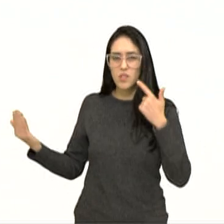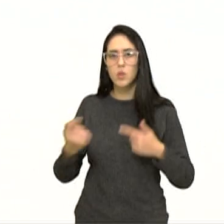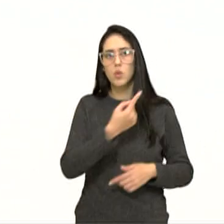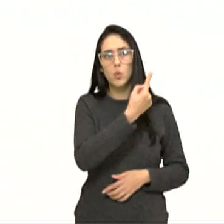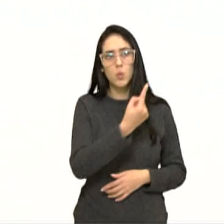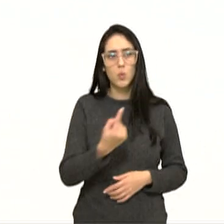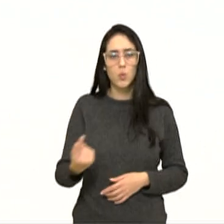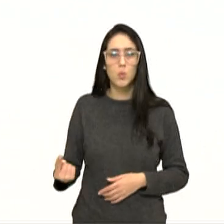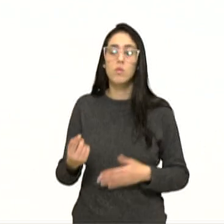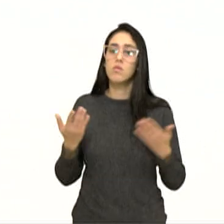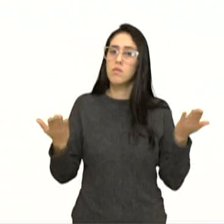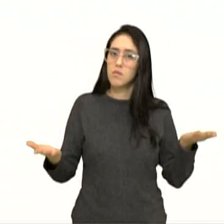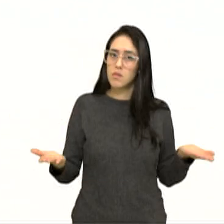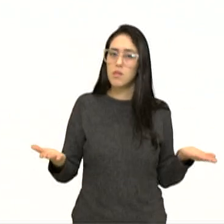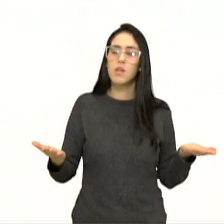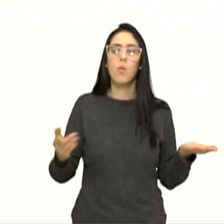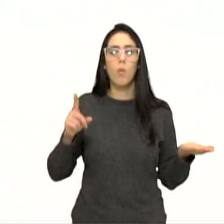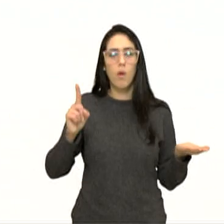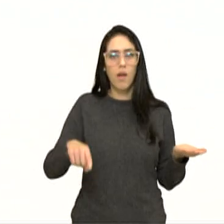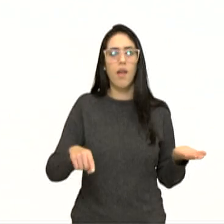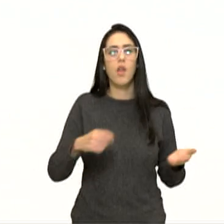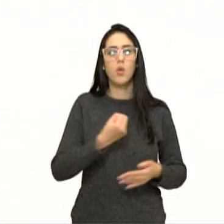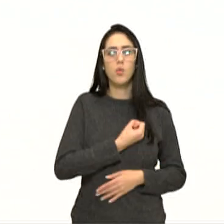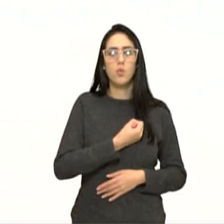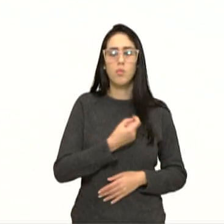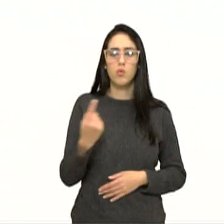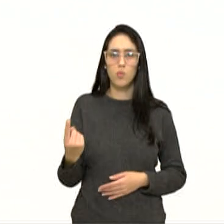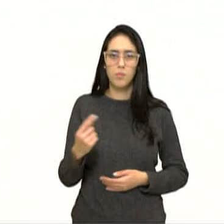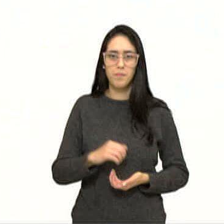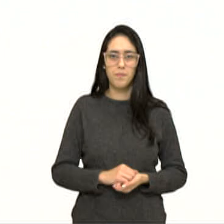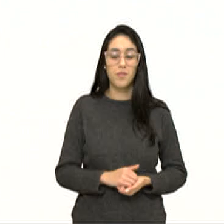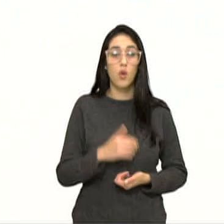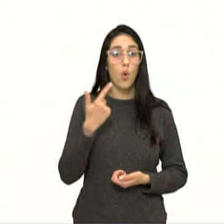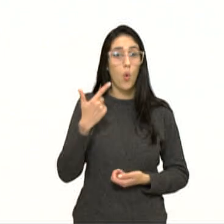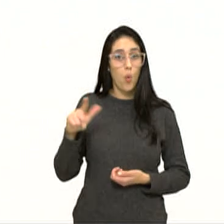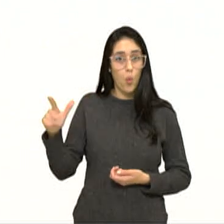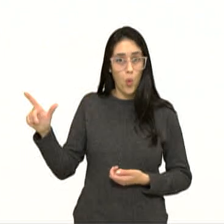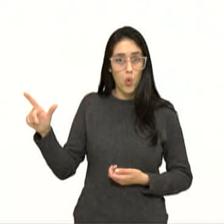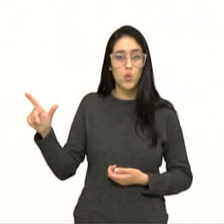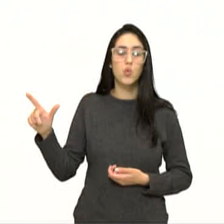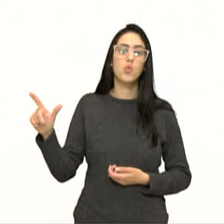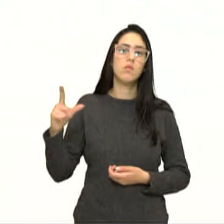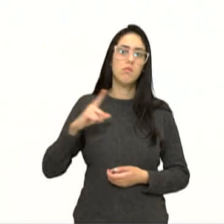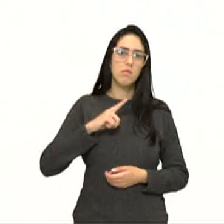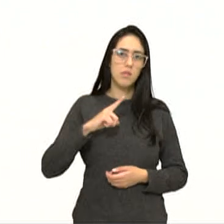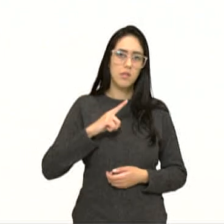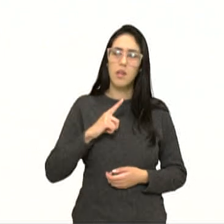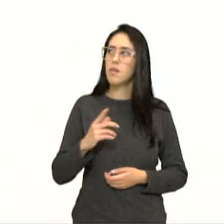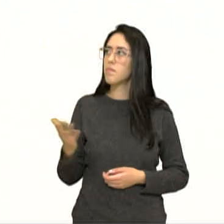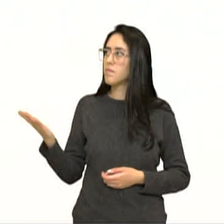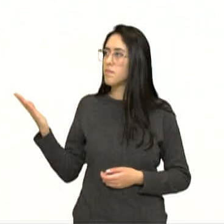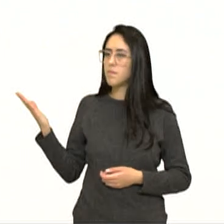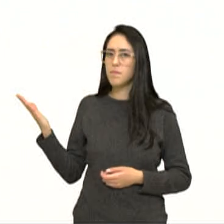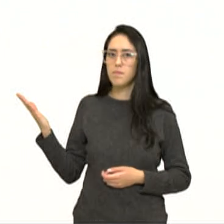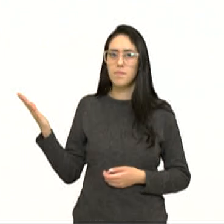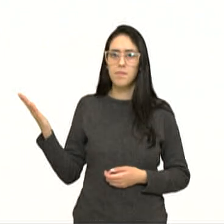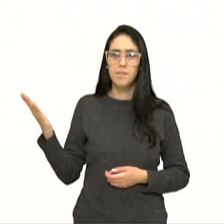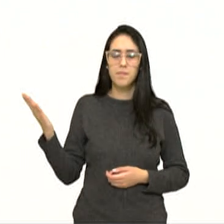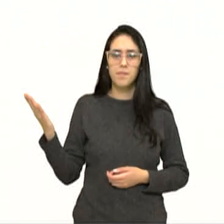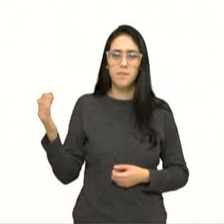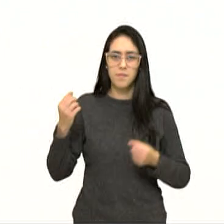eu reescrevo com o número 1. Os demais, conforme diz a